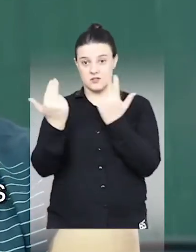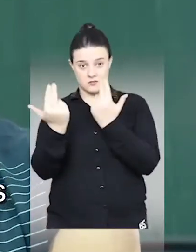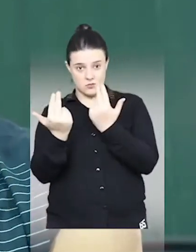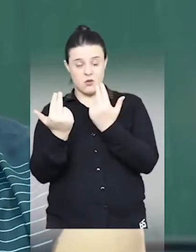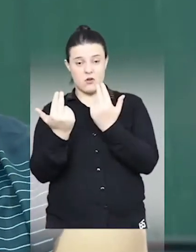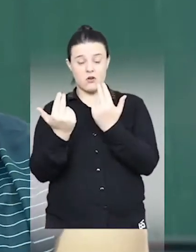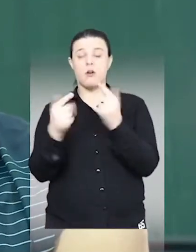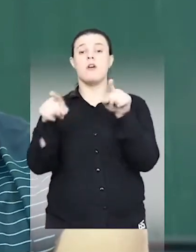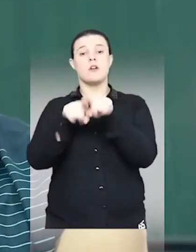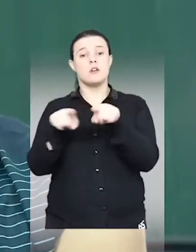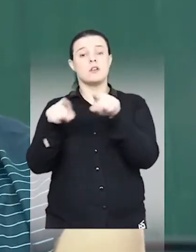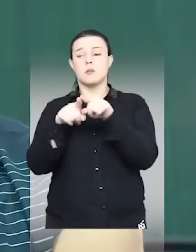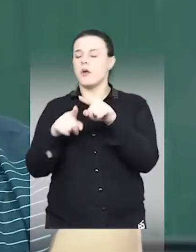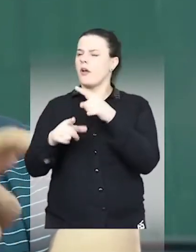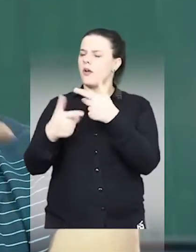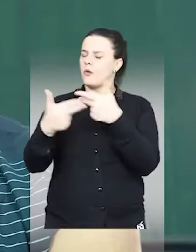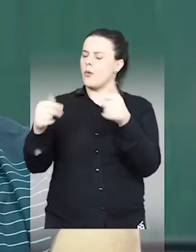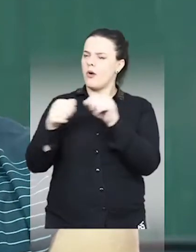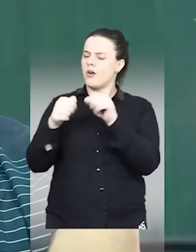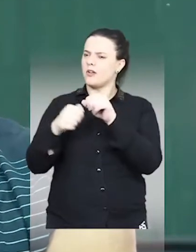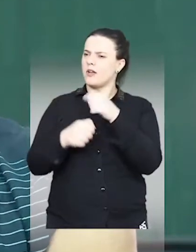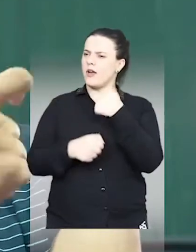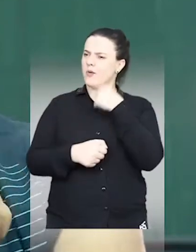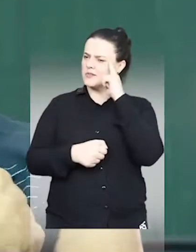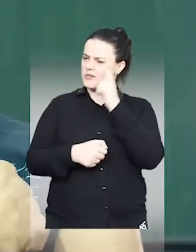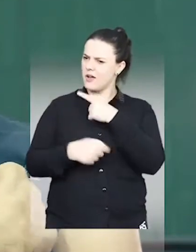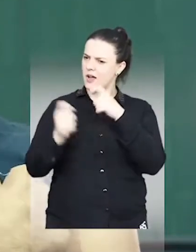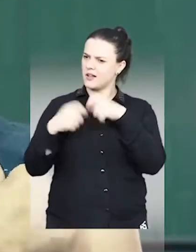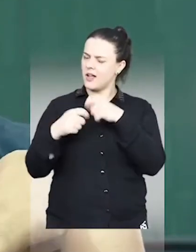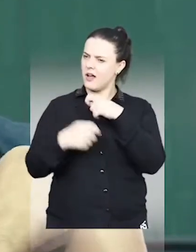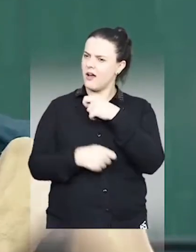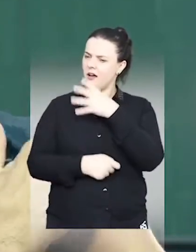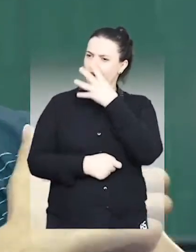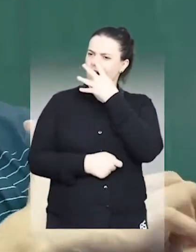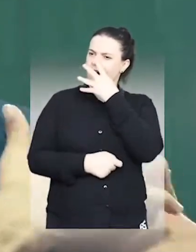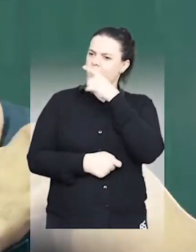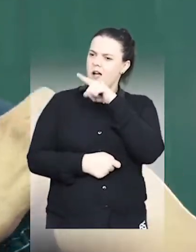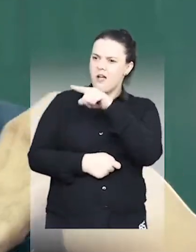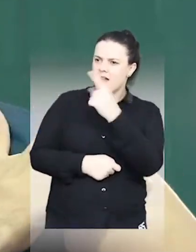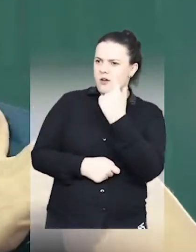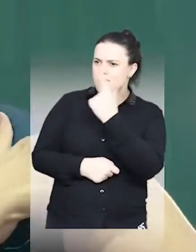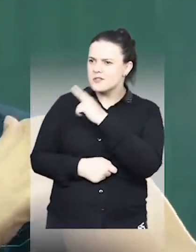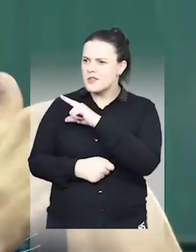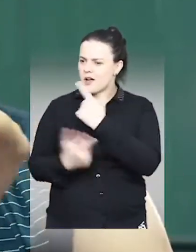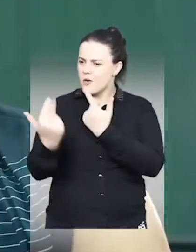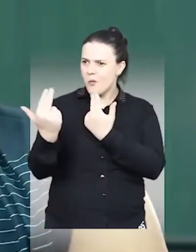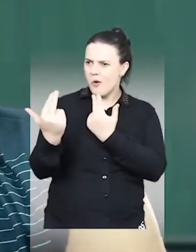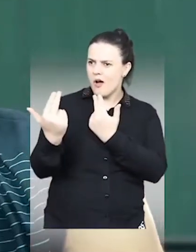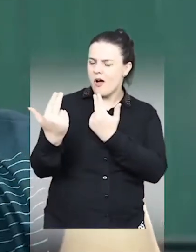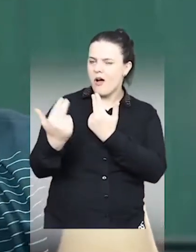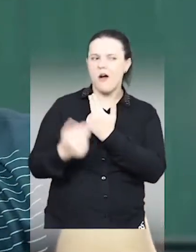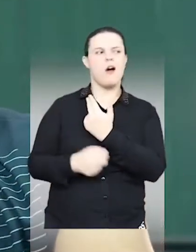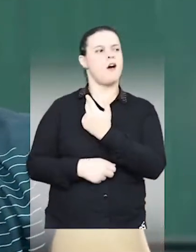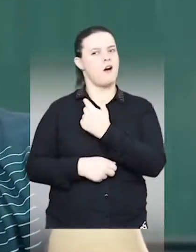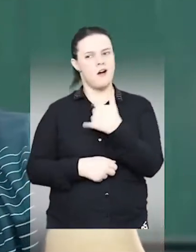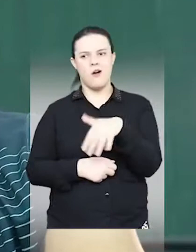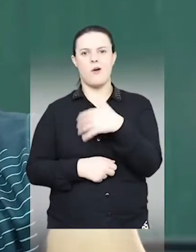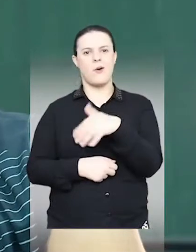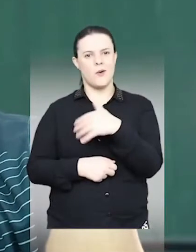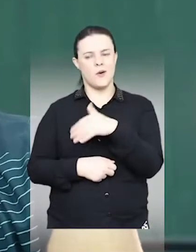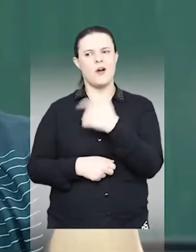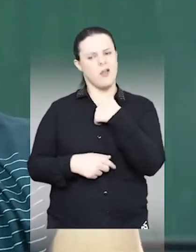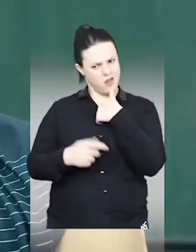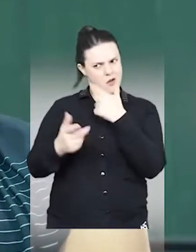minha e via fazendo coisas que eu nem imaginava que eu podia fazer. Eu falei, caramba, o cara ali bem parecido comigo faz